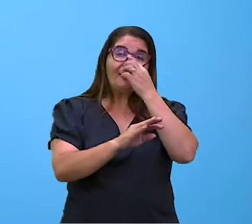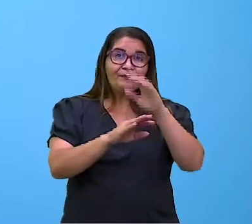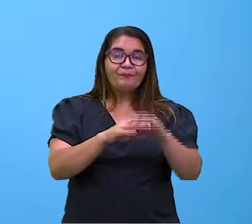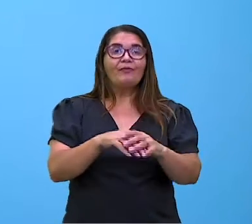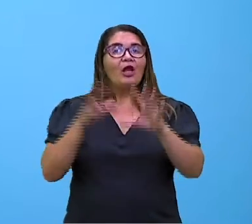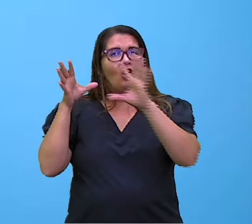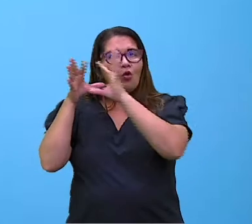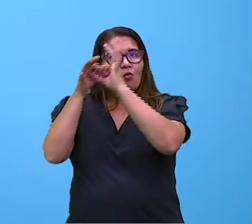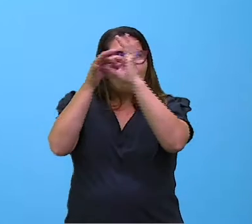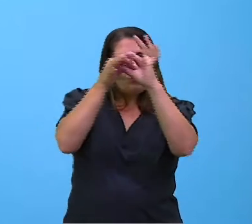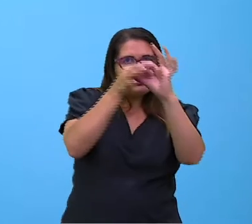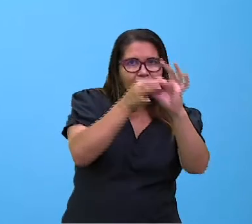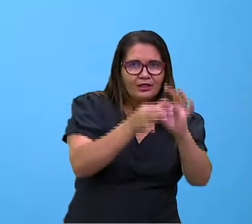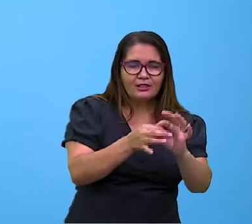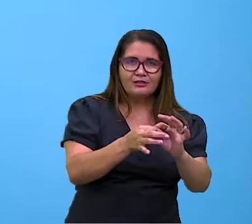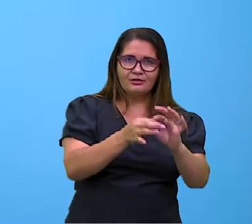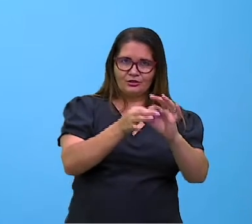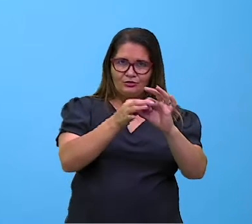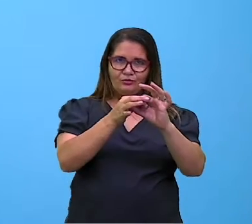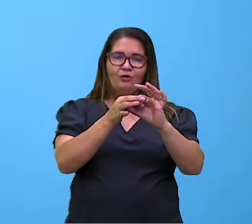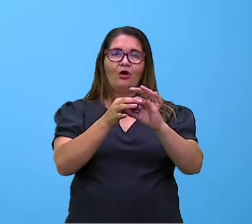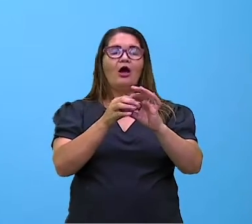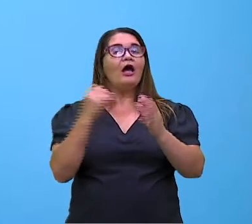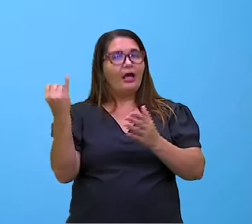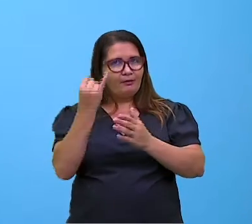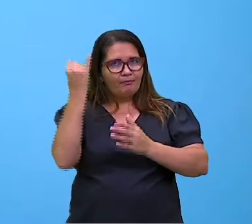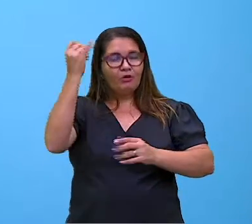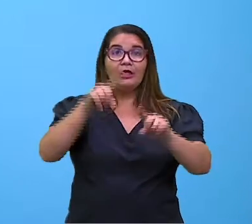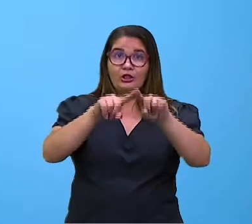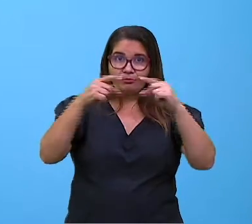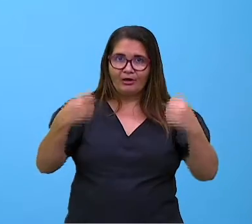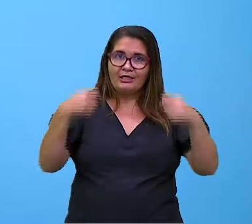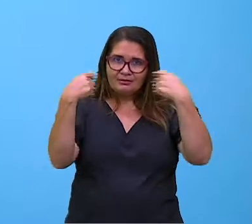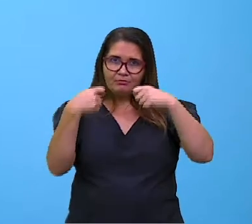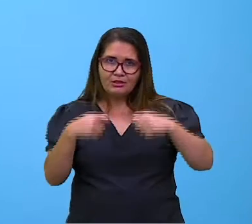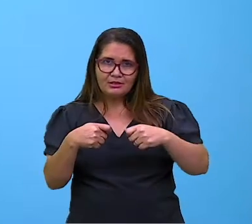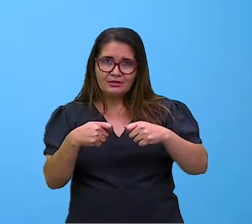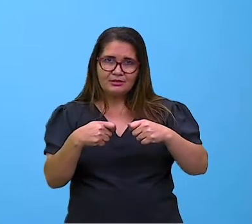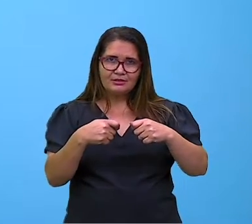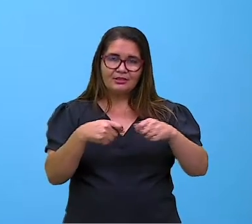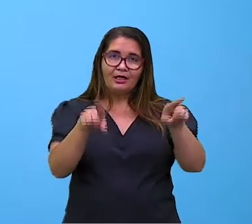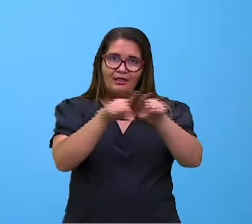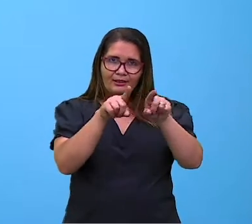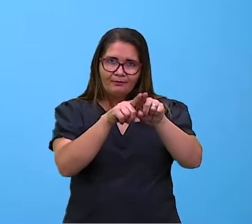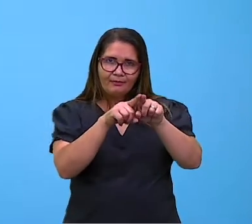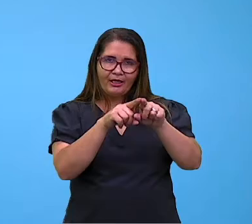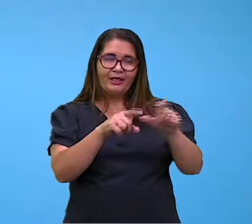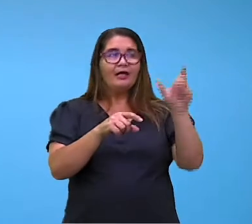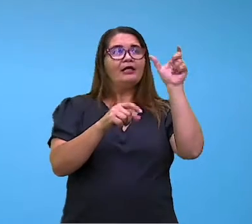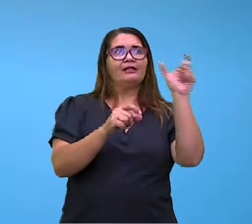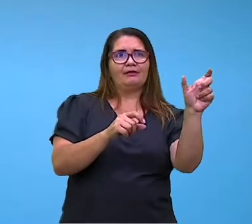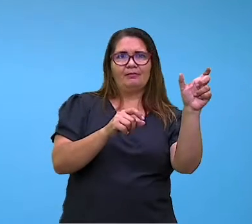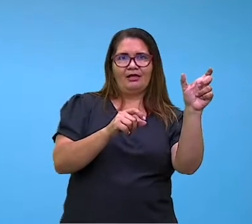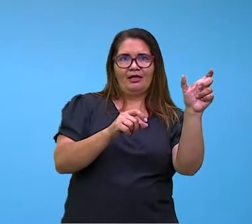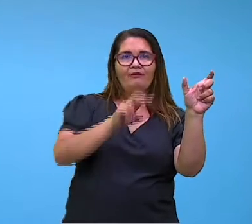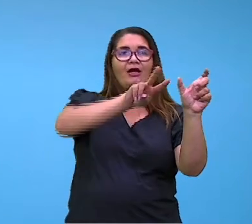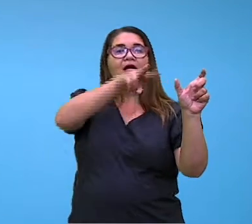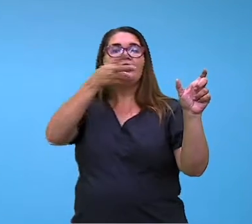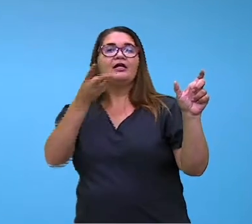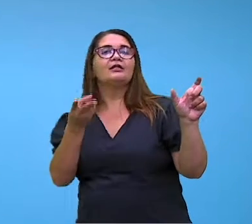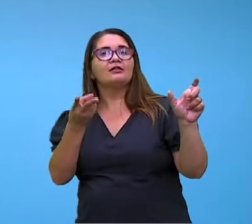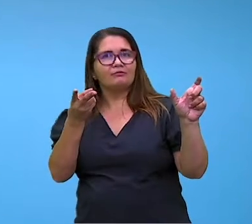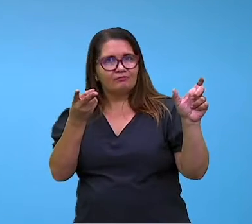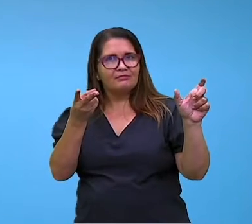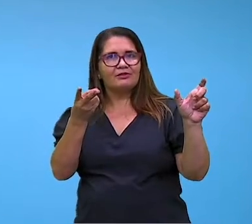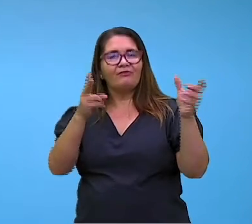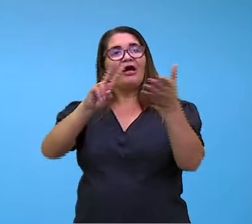nem é necessário, de fato, ter aí a tradução de todas as palavras. Vamos à próxima? Então,